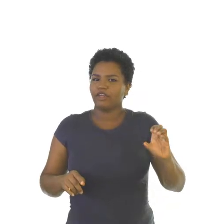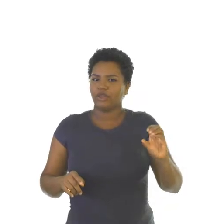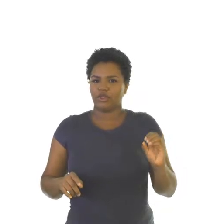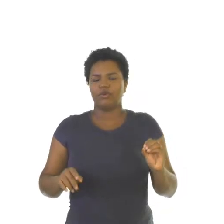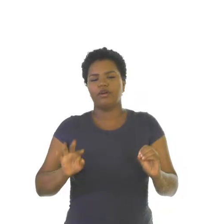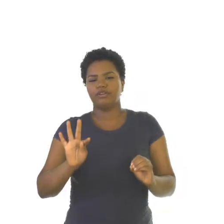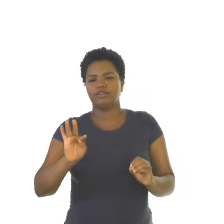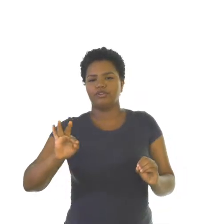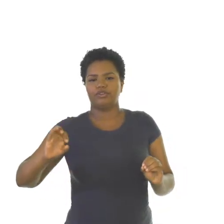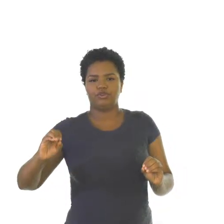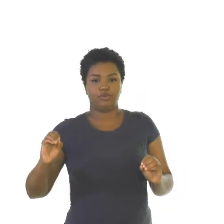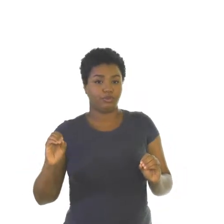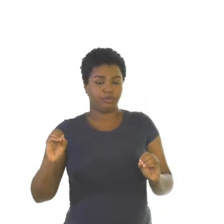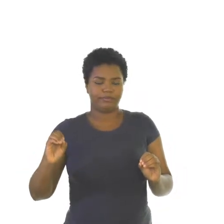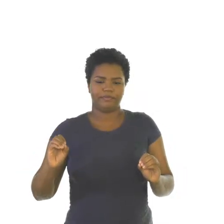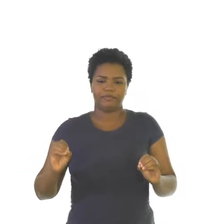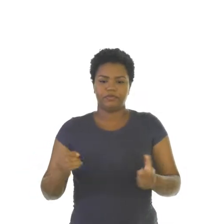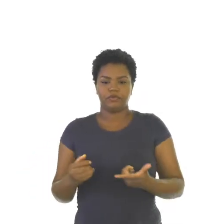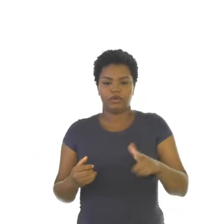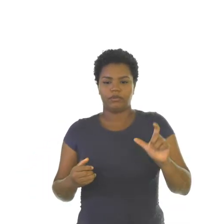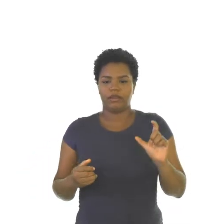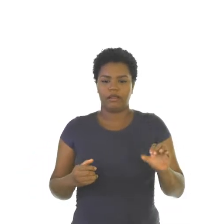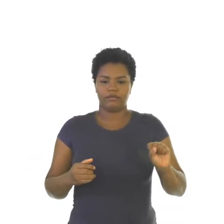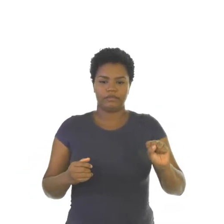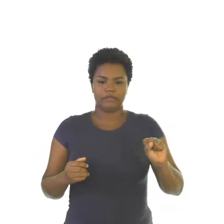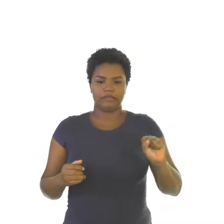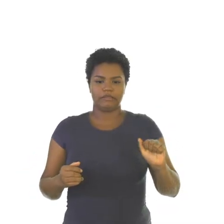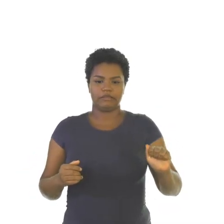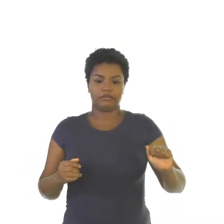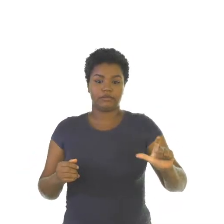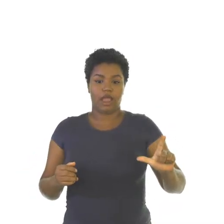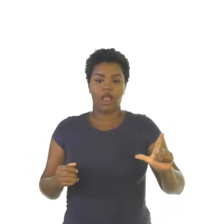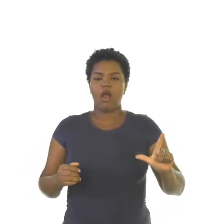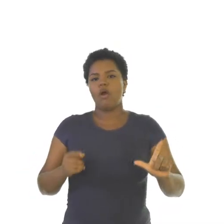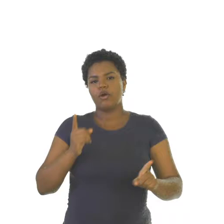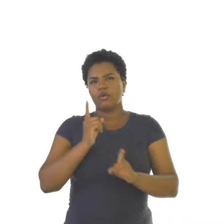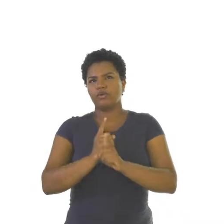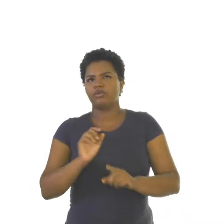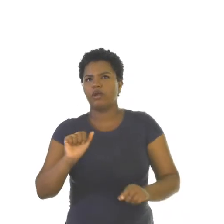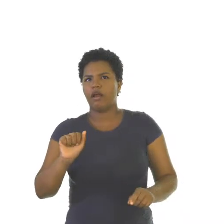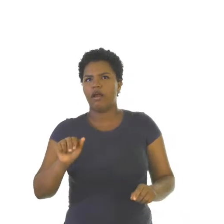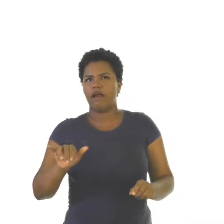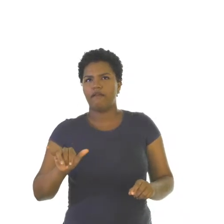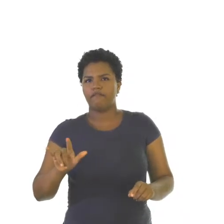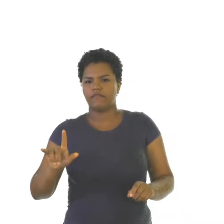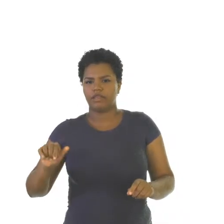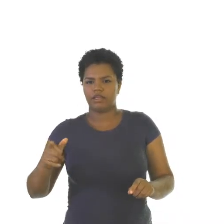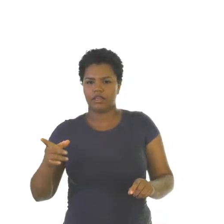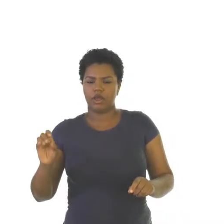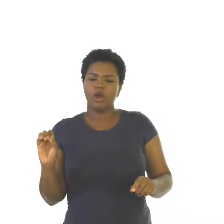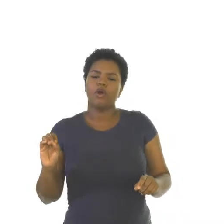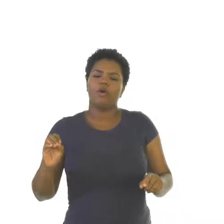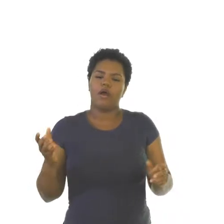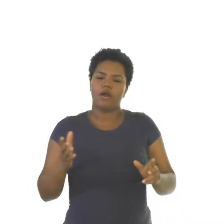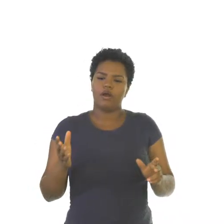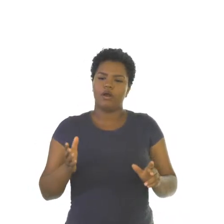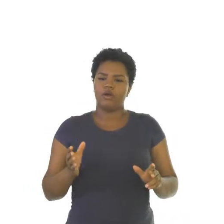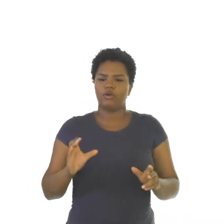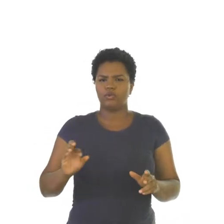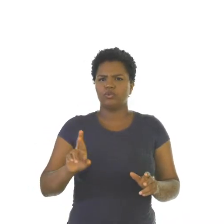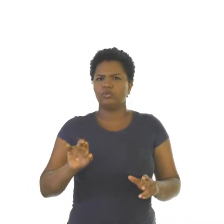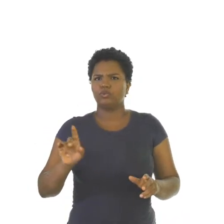tio. A outra palavra é sal. Nós já achamos avião, já achamos do tio. Olha só. Cruz,